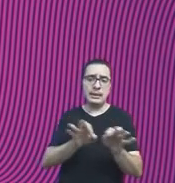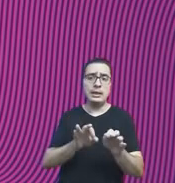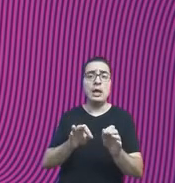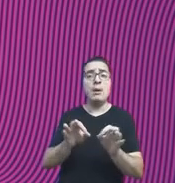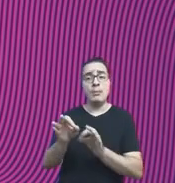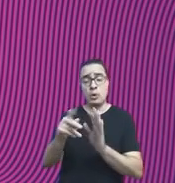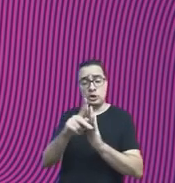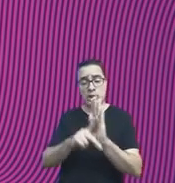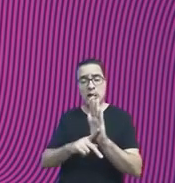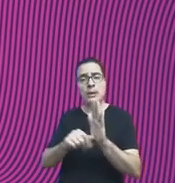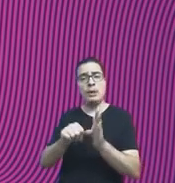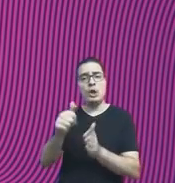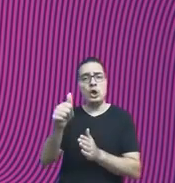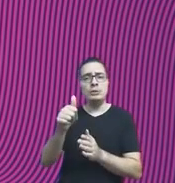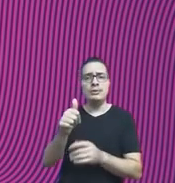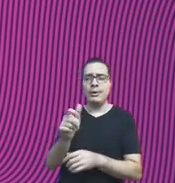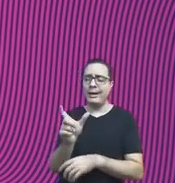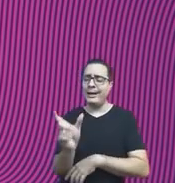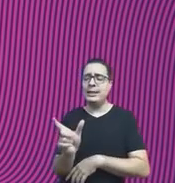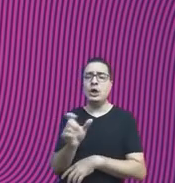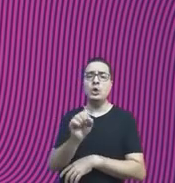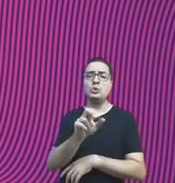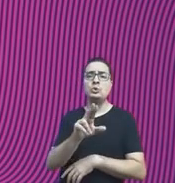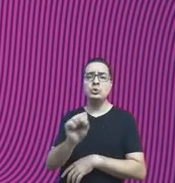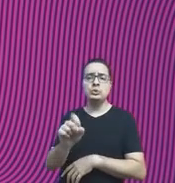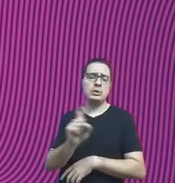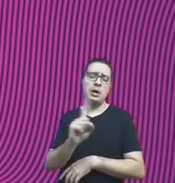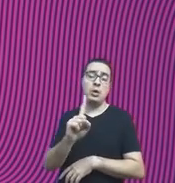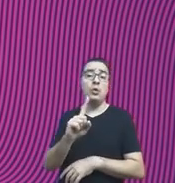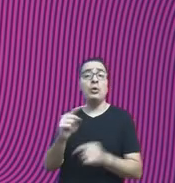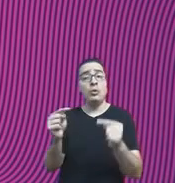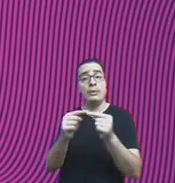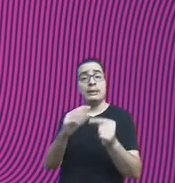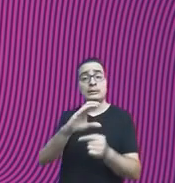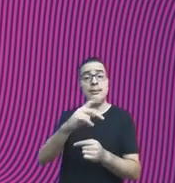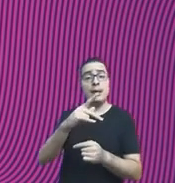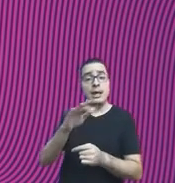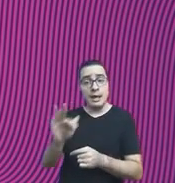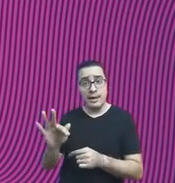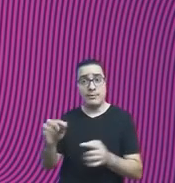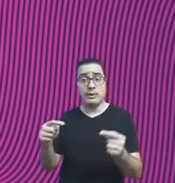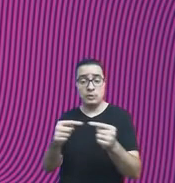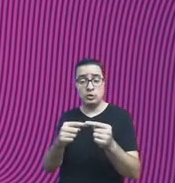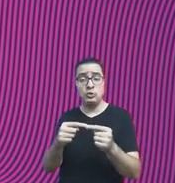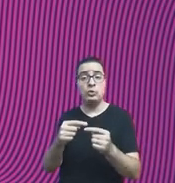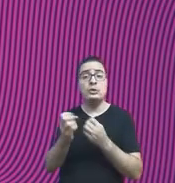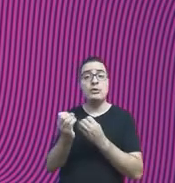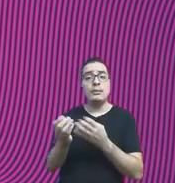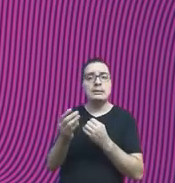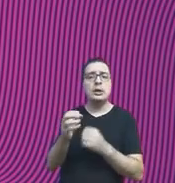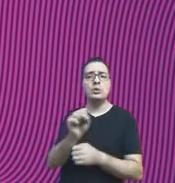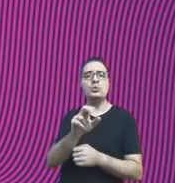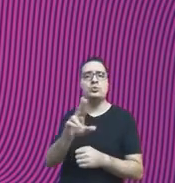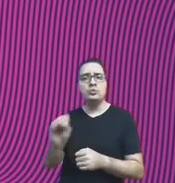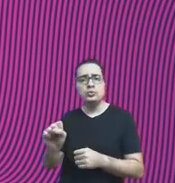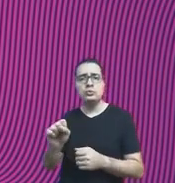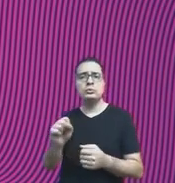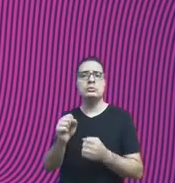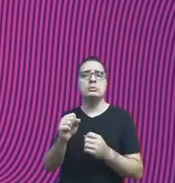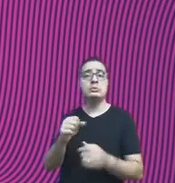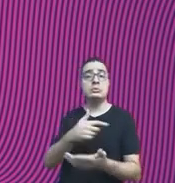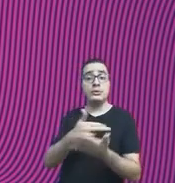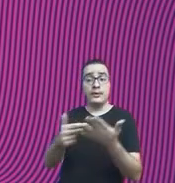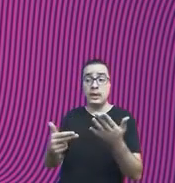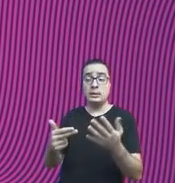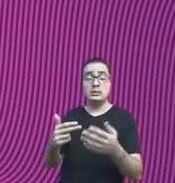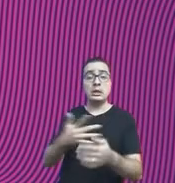de cartão SUS, mas sim ligado ao CPF da pessoa, com os dados da saúde do SUS, com os dados da saúde suplementar via